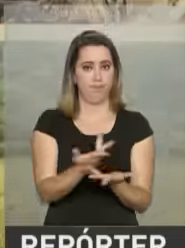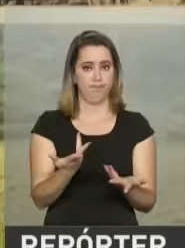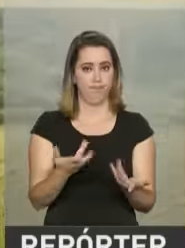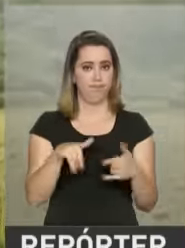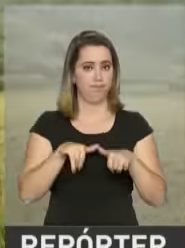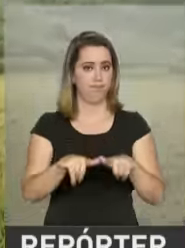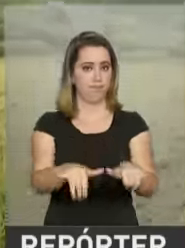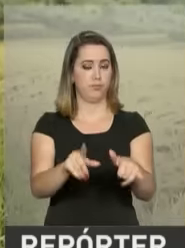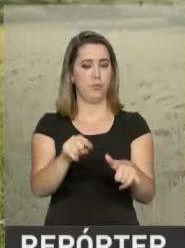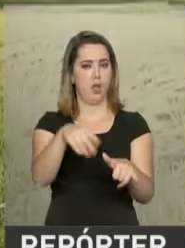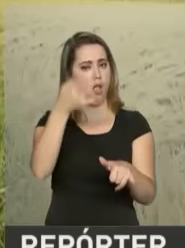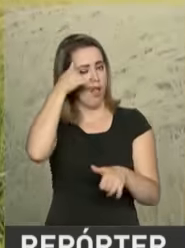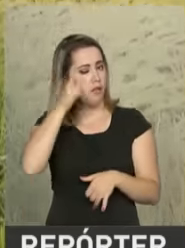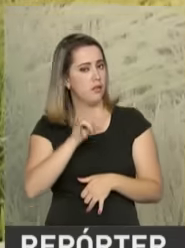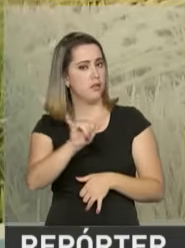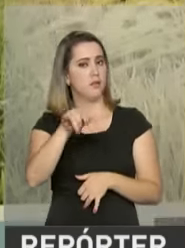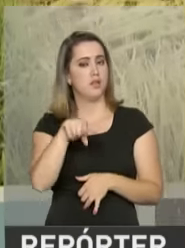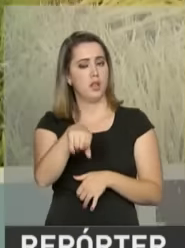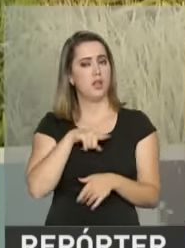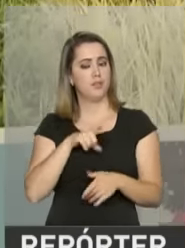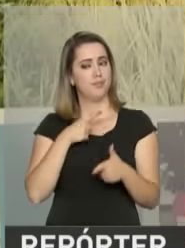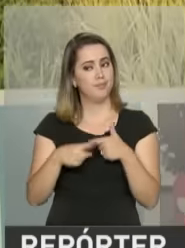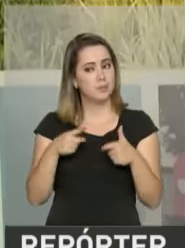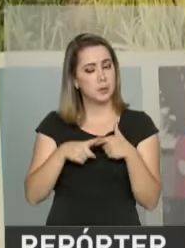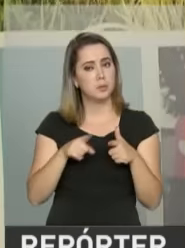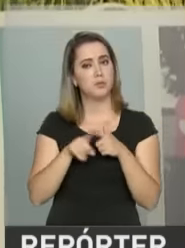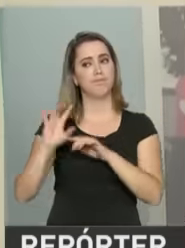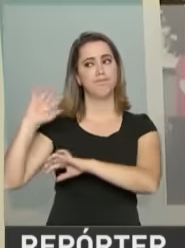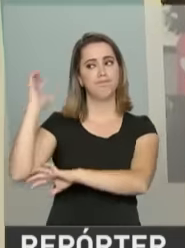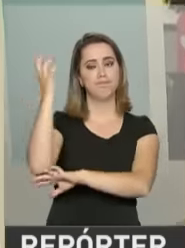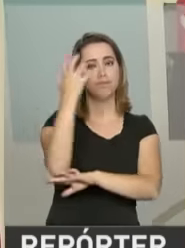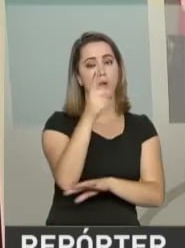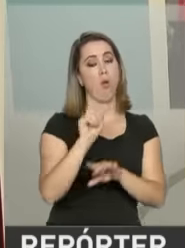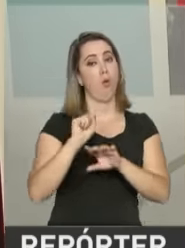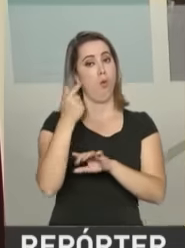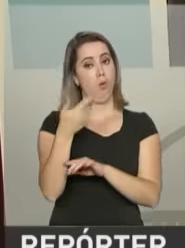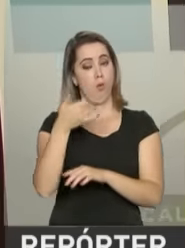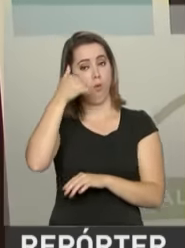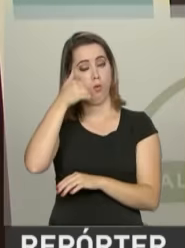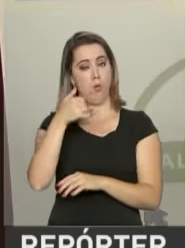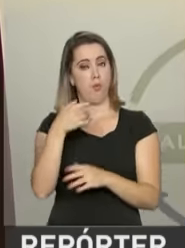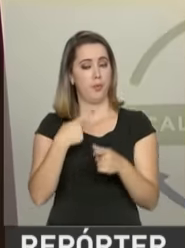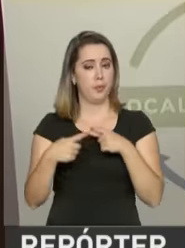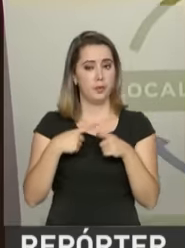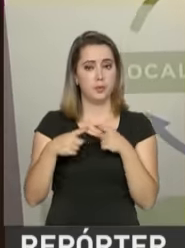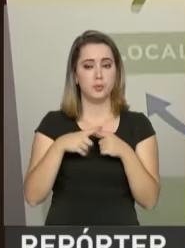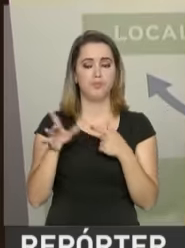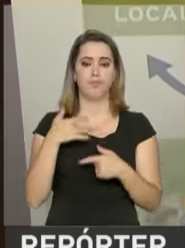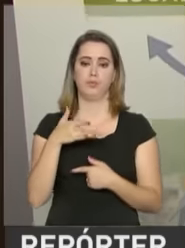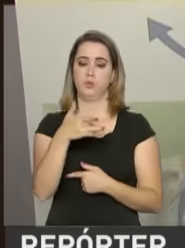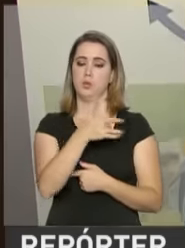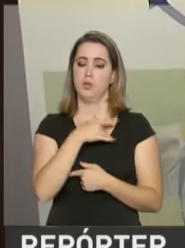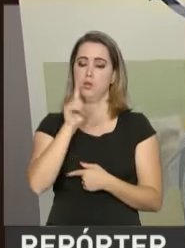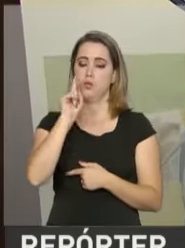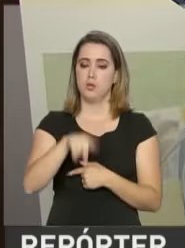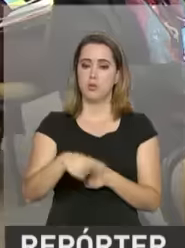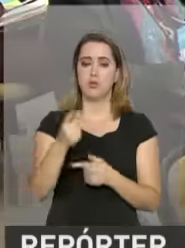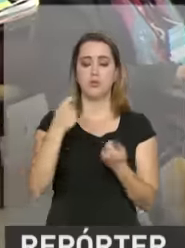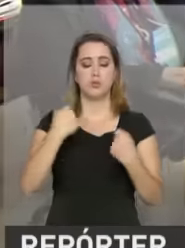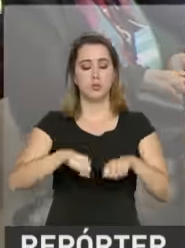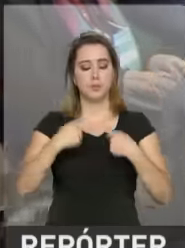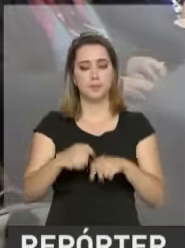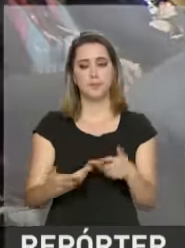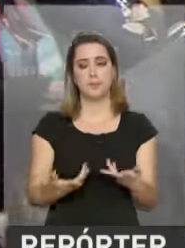Evitar que esse tipo de substância contamine o meio ambiente ou prejudique a saúde humana e dos animais é um desafio.